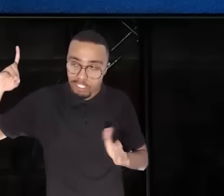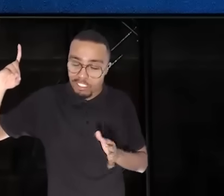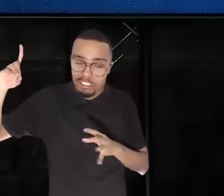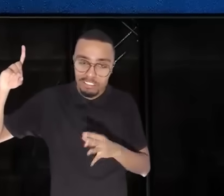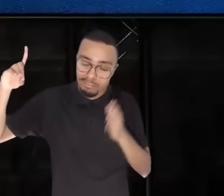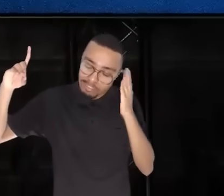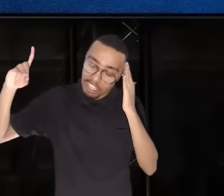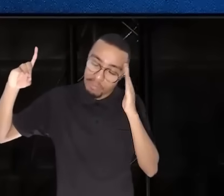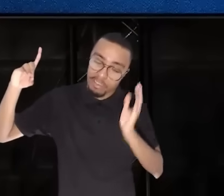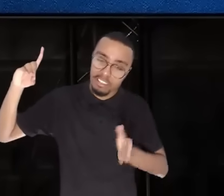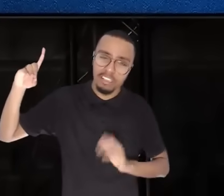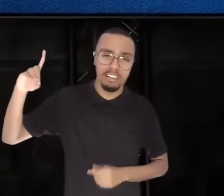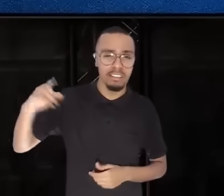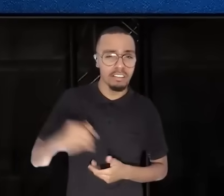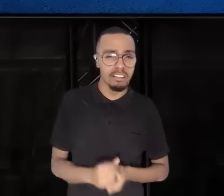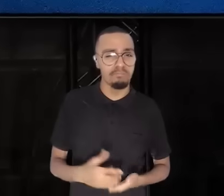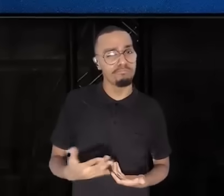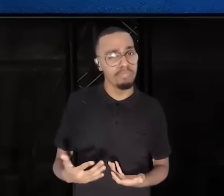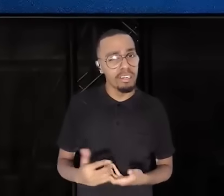de surpresa.